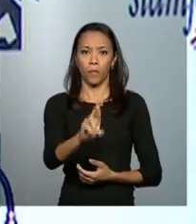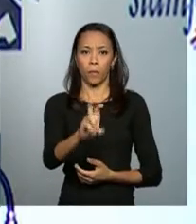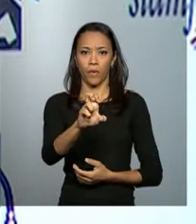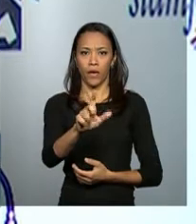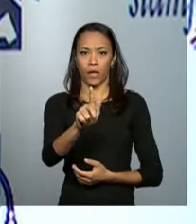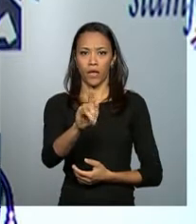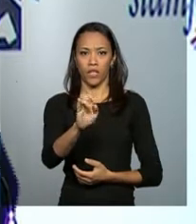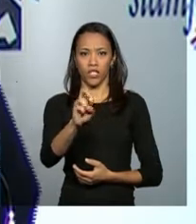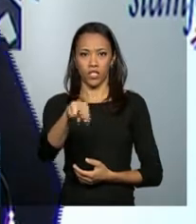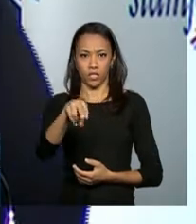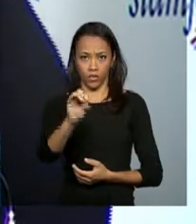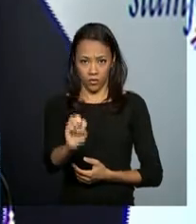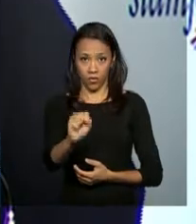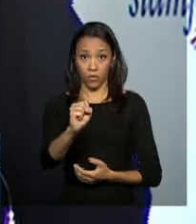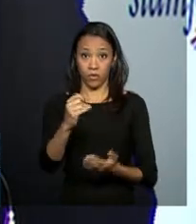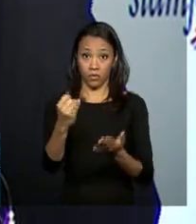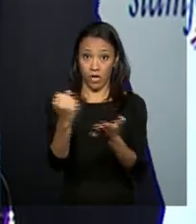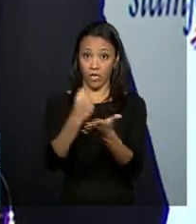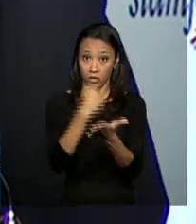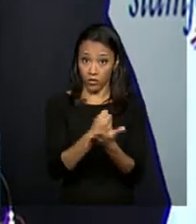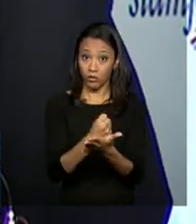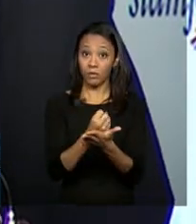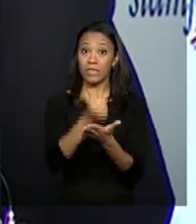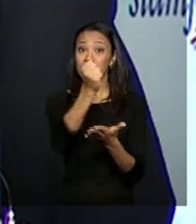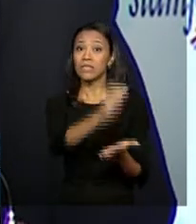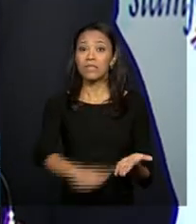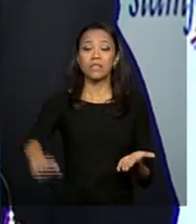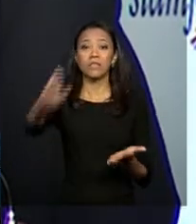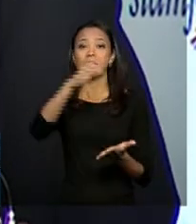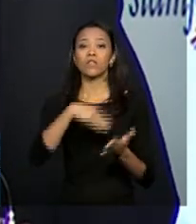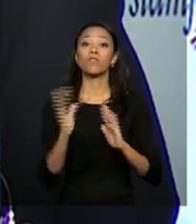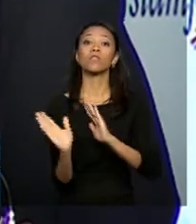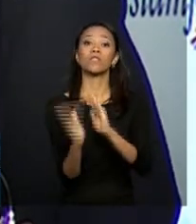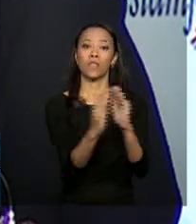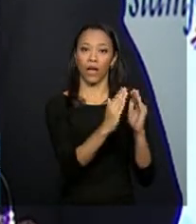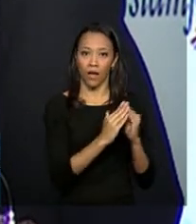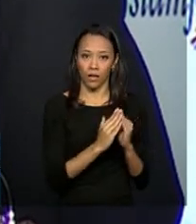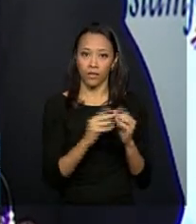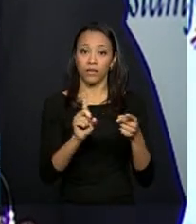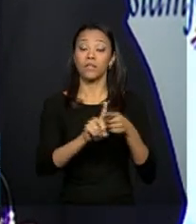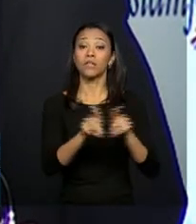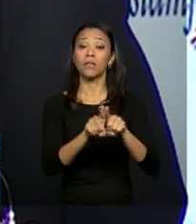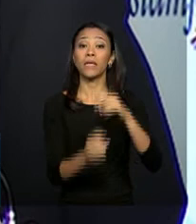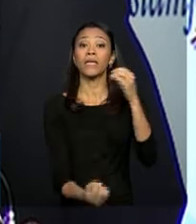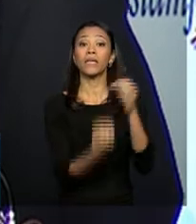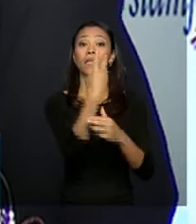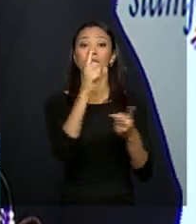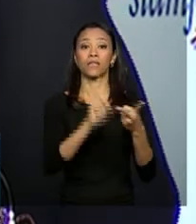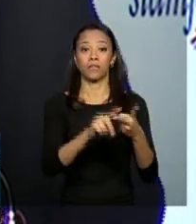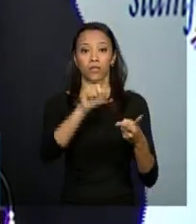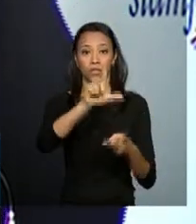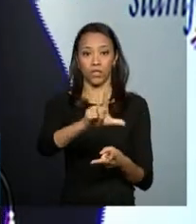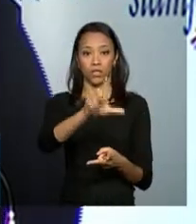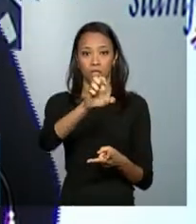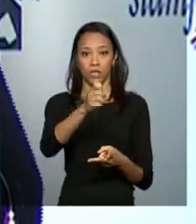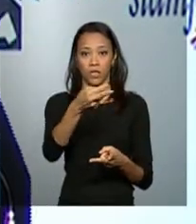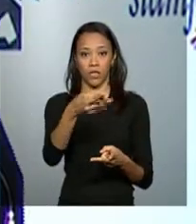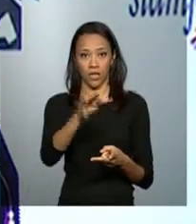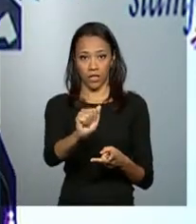imóveis, e também queria destacar a criação das letras imobiliárias garantidas.